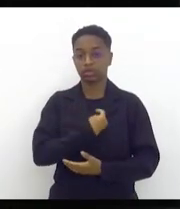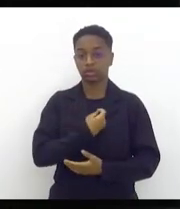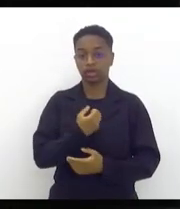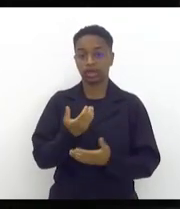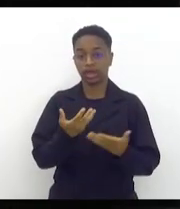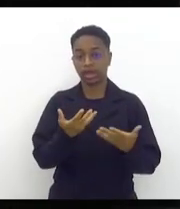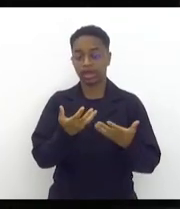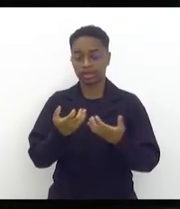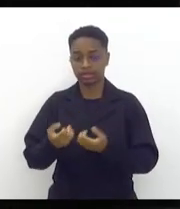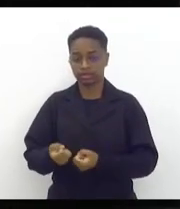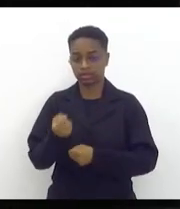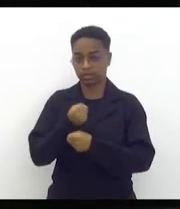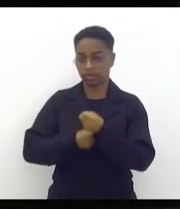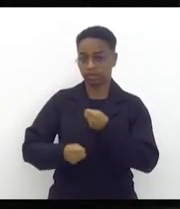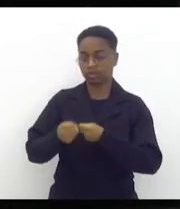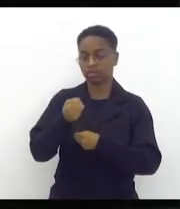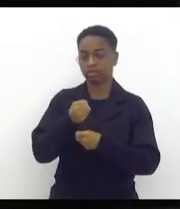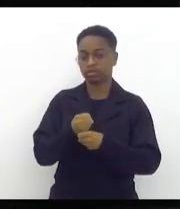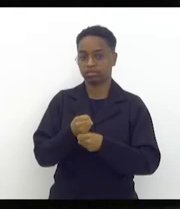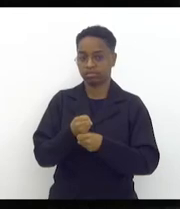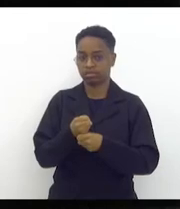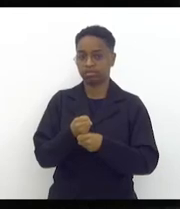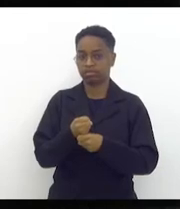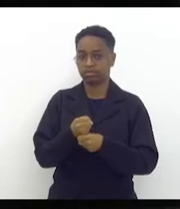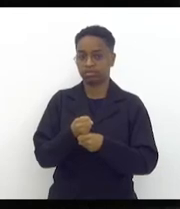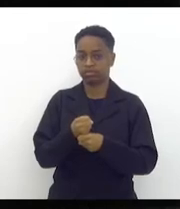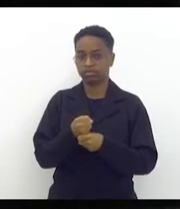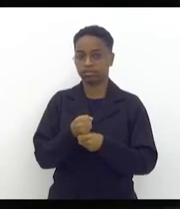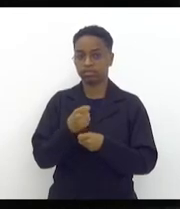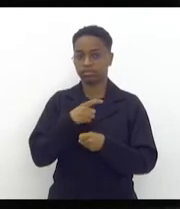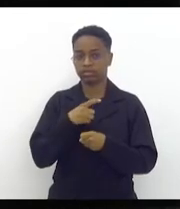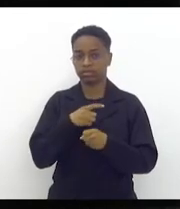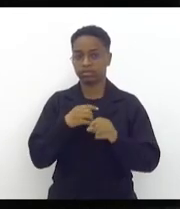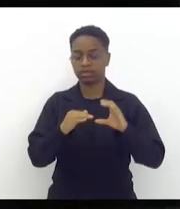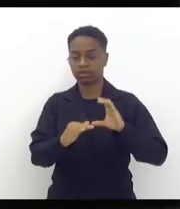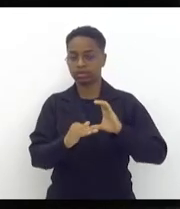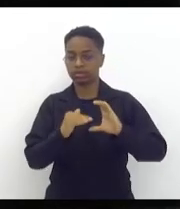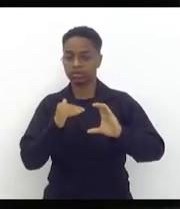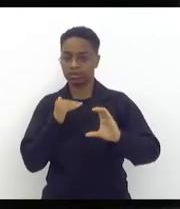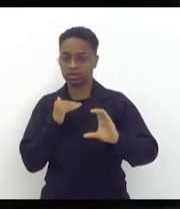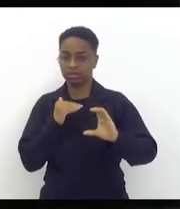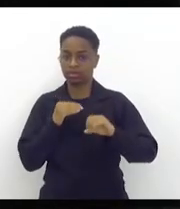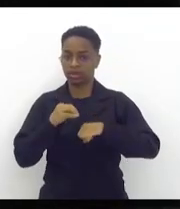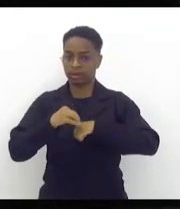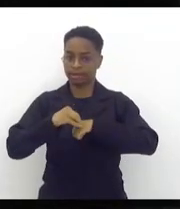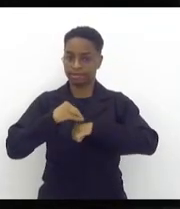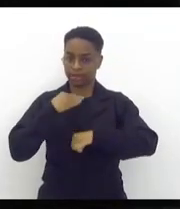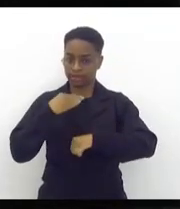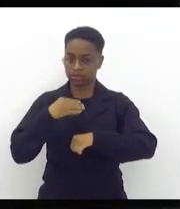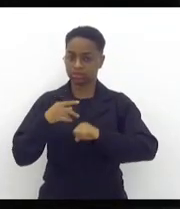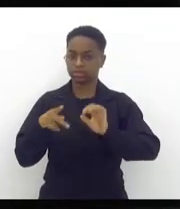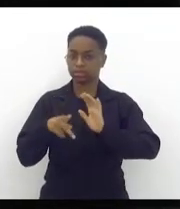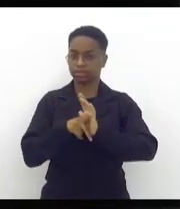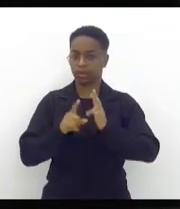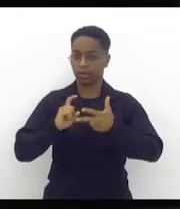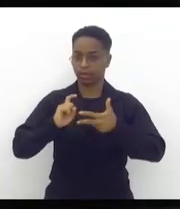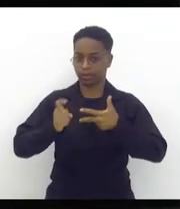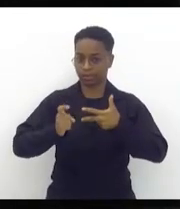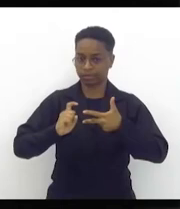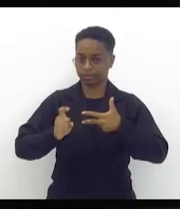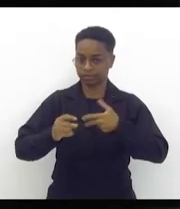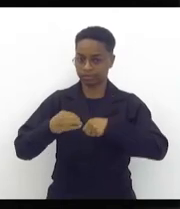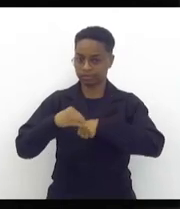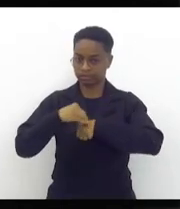passado, a medida, né, o encaminhamento, a mensagem do Poder Executivo,